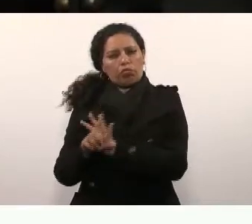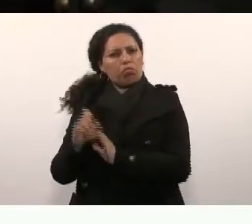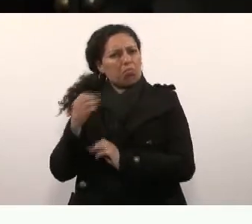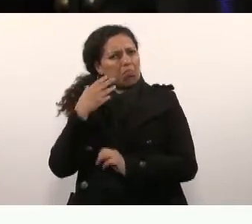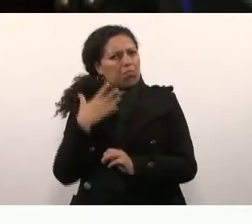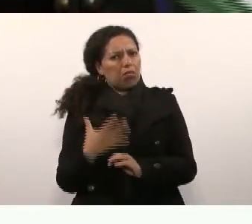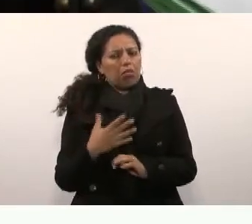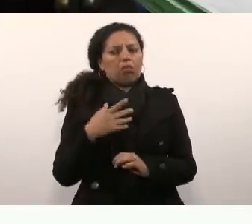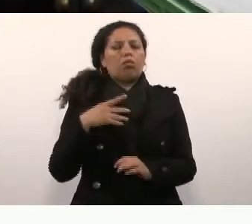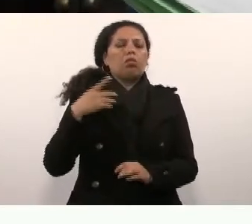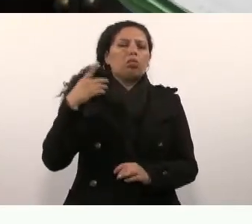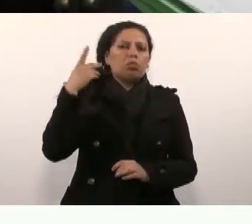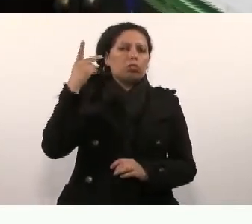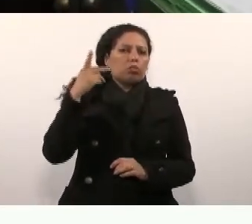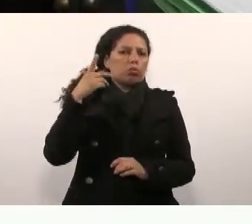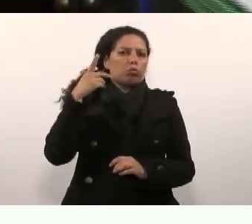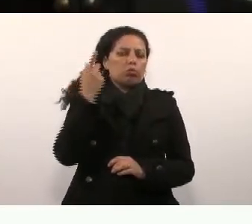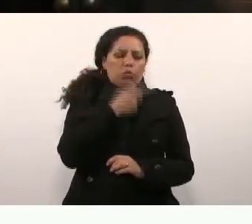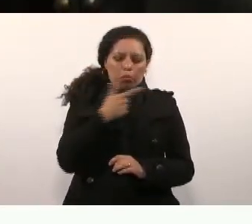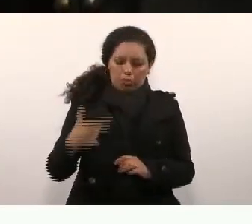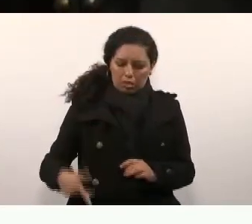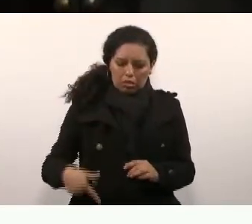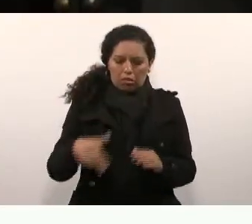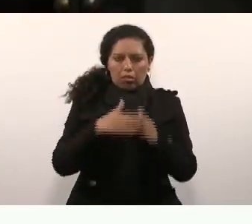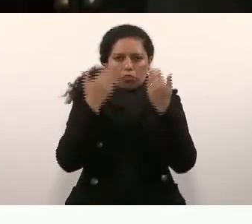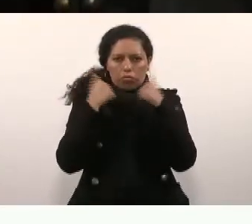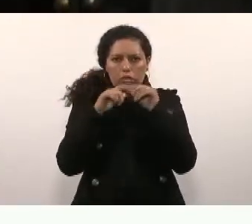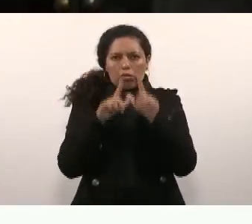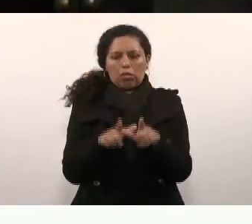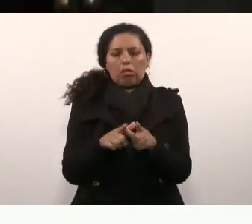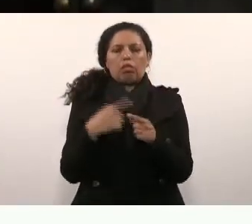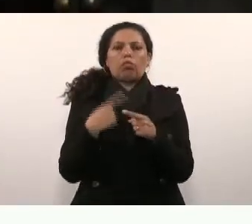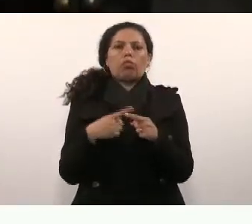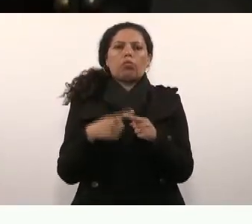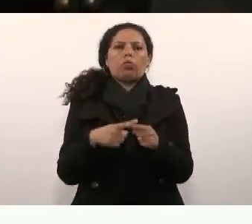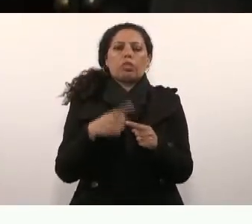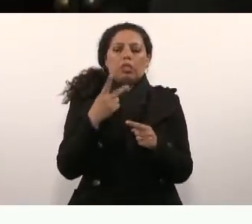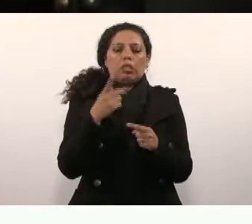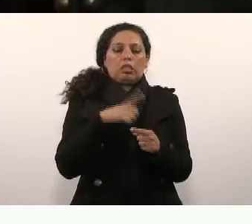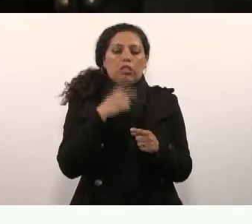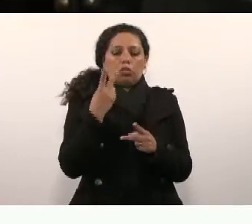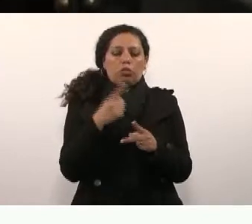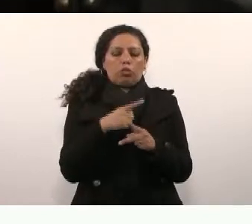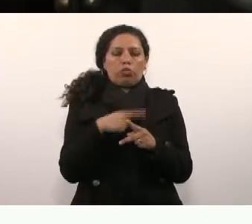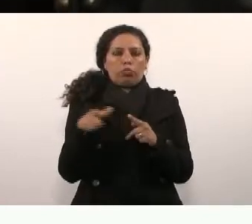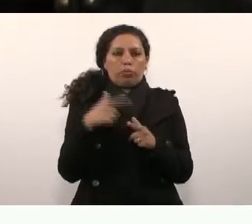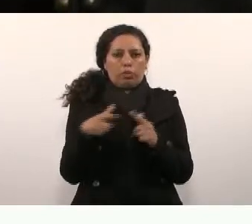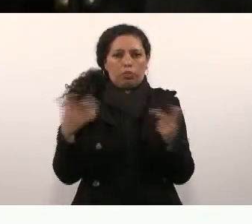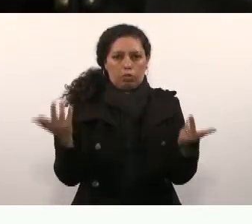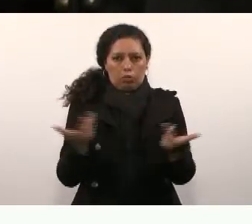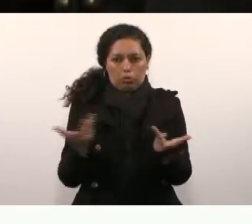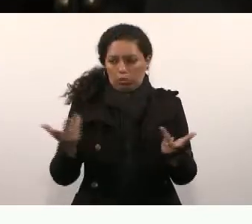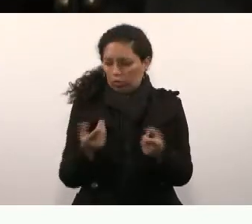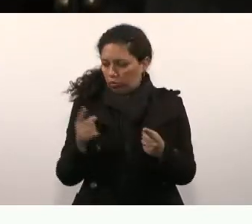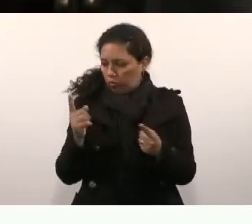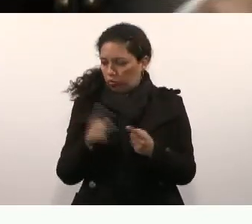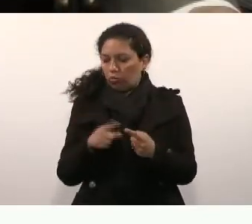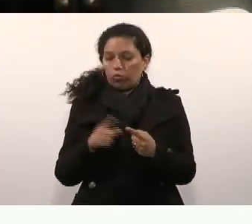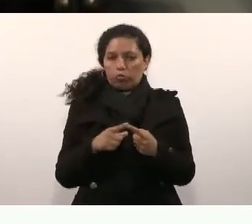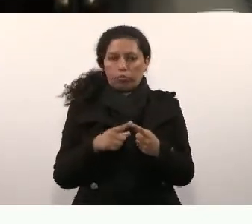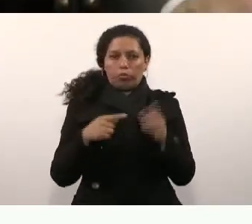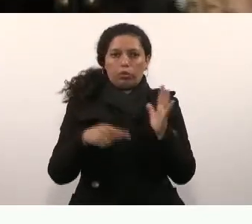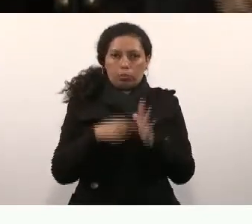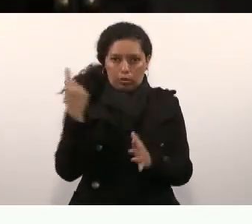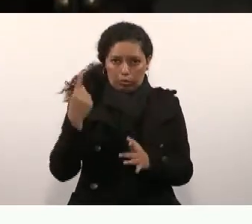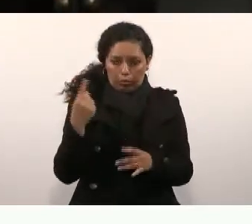feliz, deputado, nosso presidente da casa, e é que tem dois grandes problemas que acontecem atualmente, deputado Thiago Pampolha.